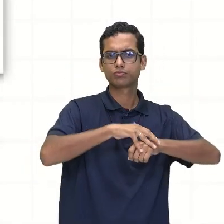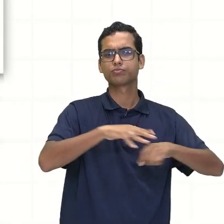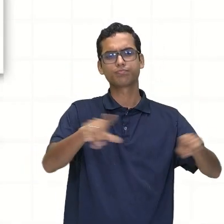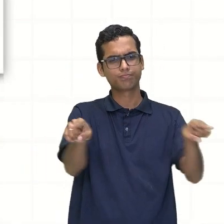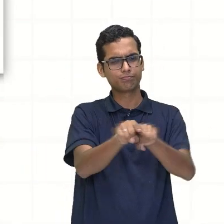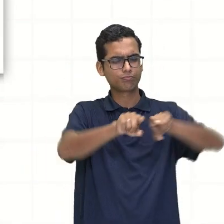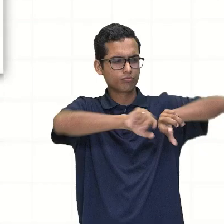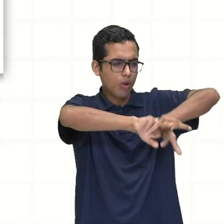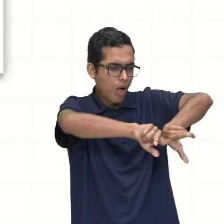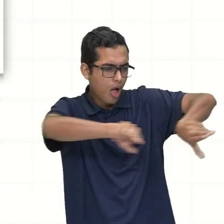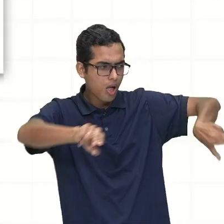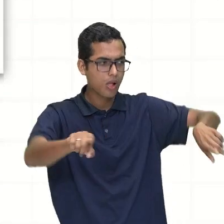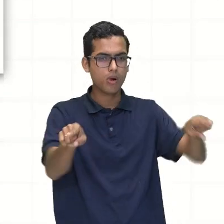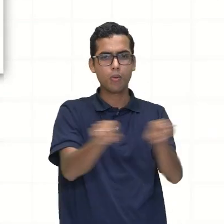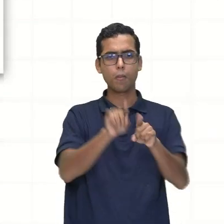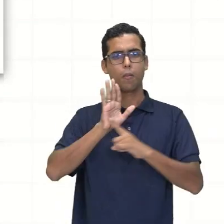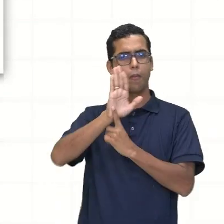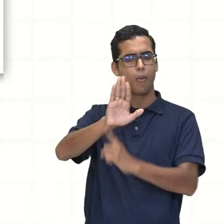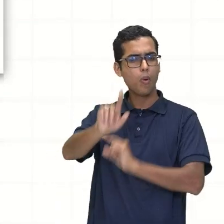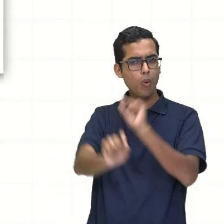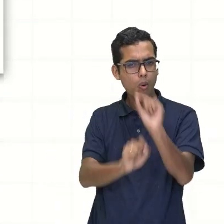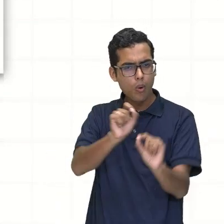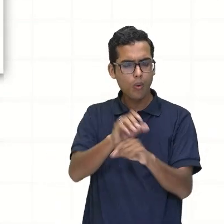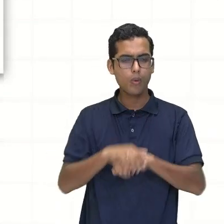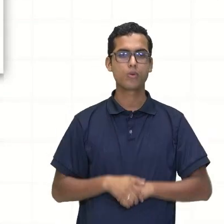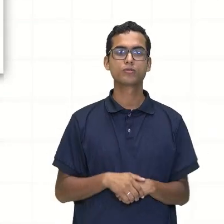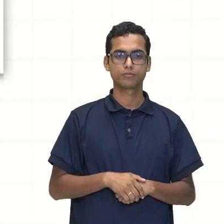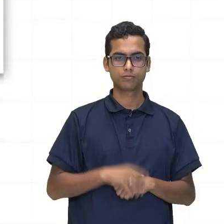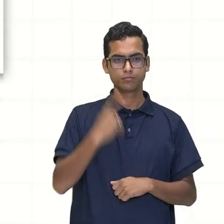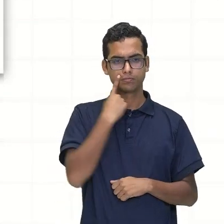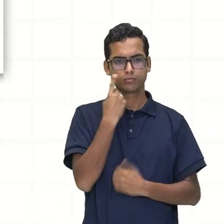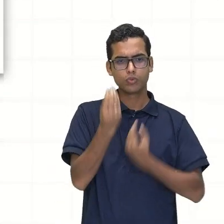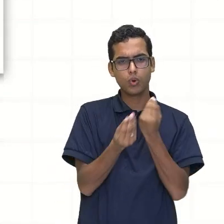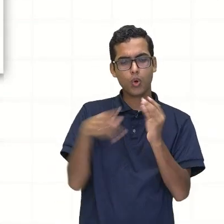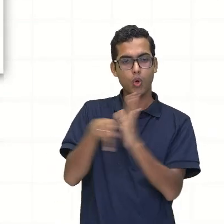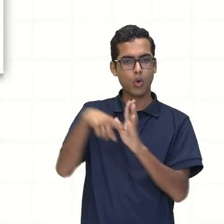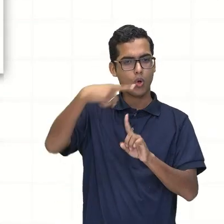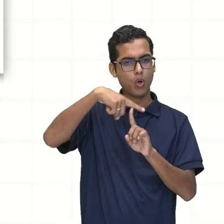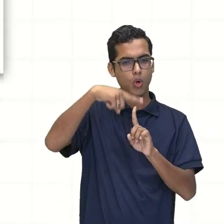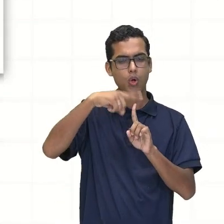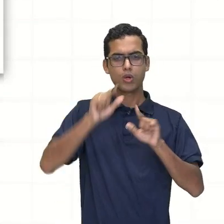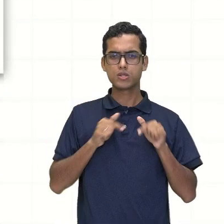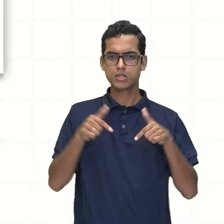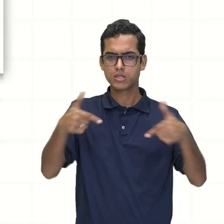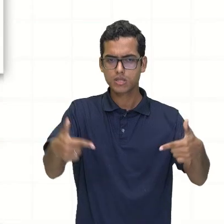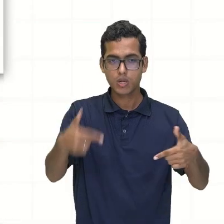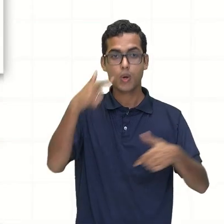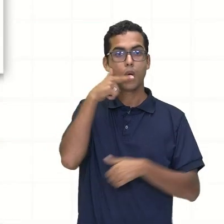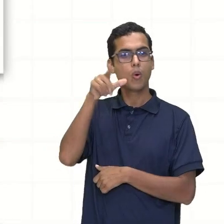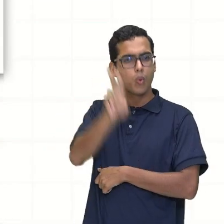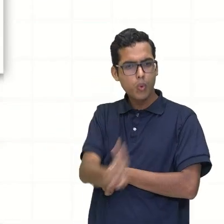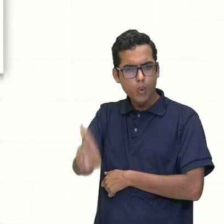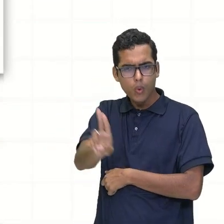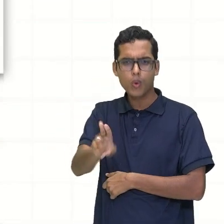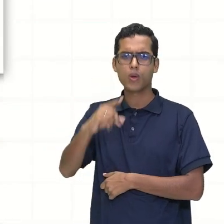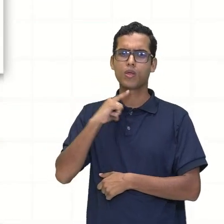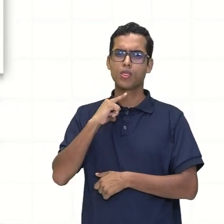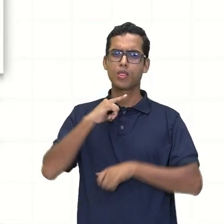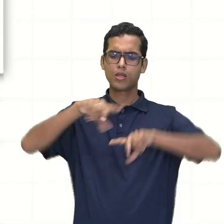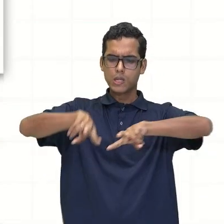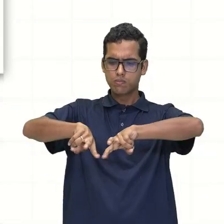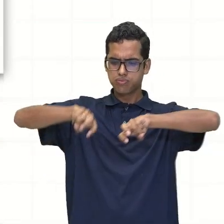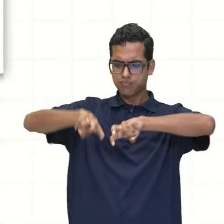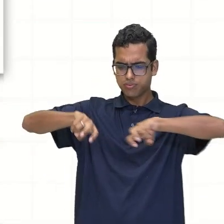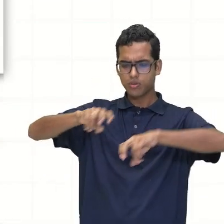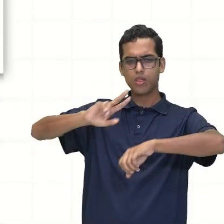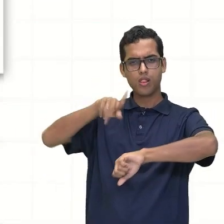vamos ter a concentração desse tipo de atividade, né? A utilização, onde nós temos a retirada, a